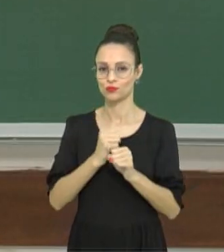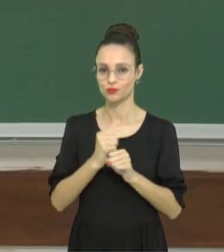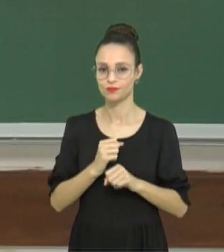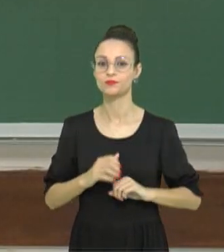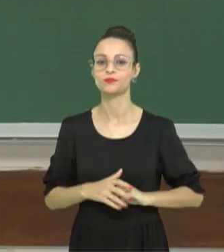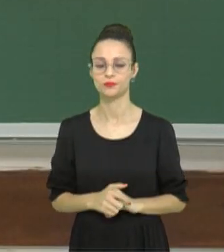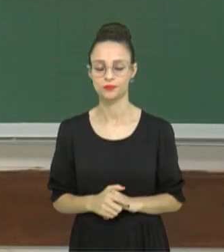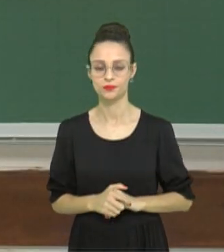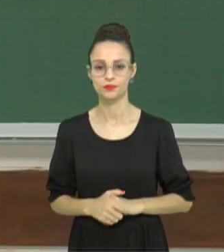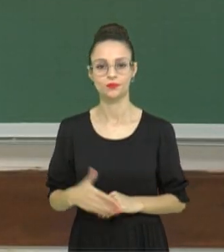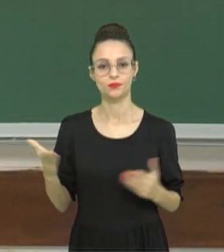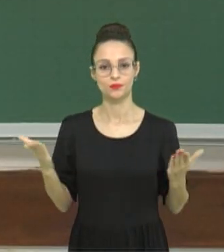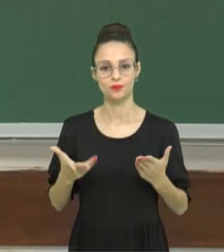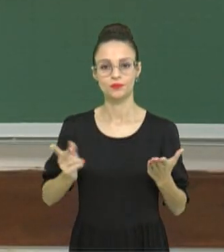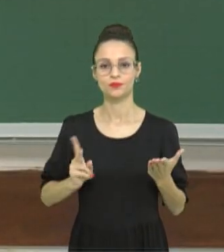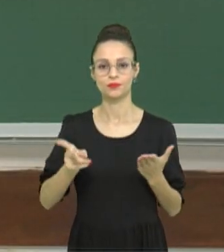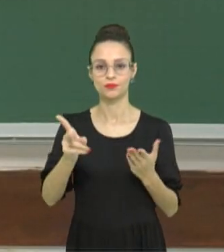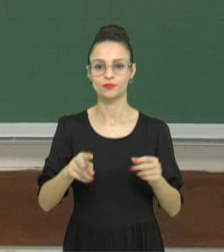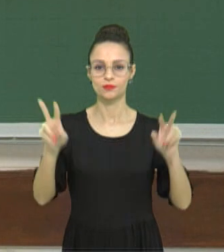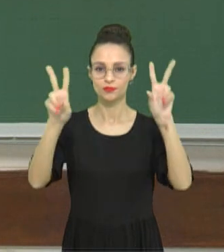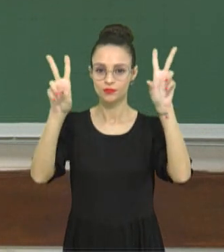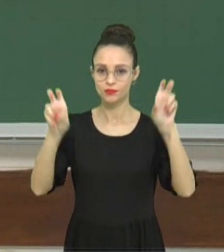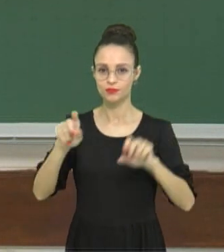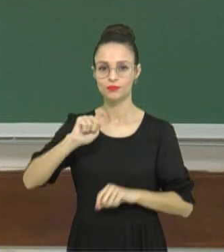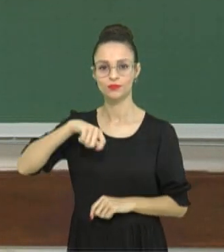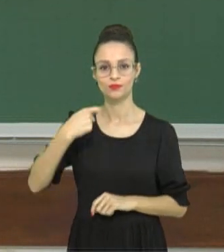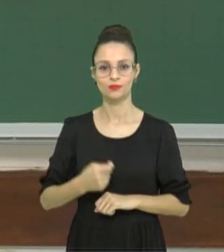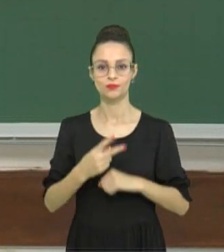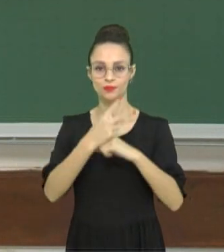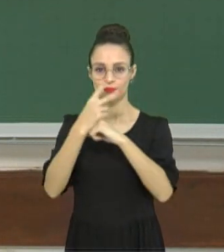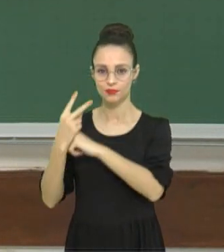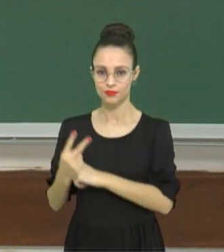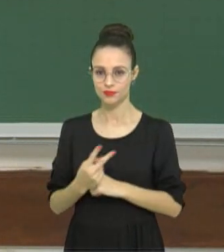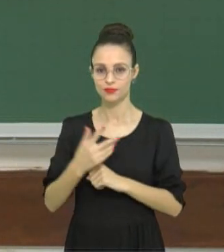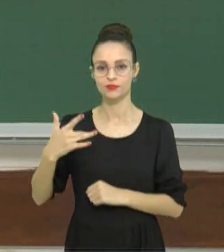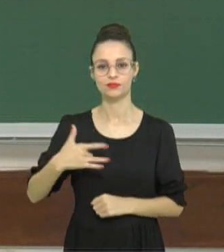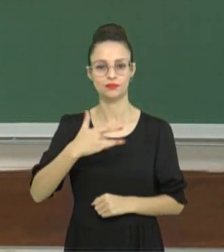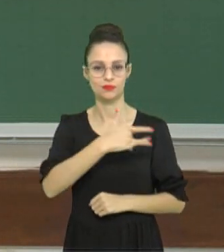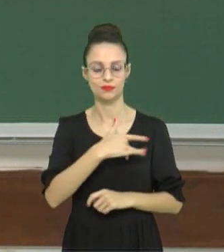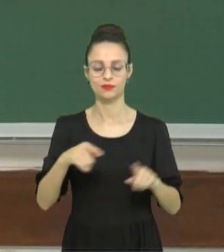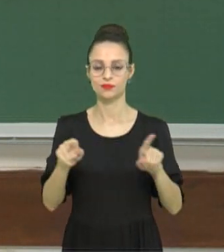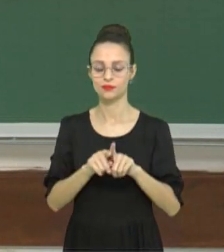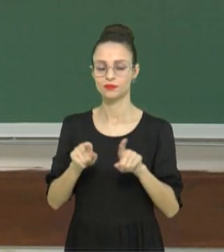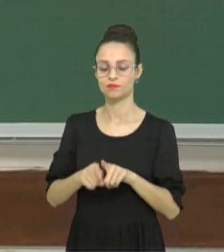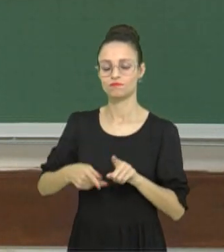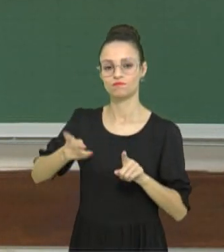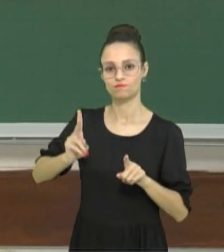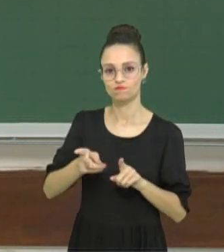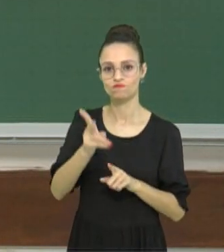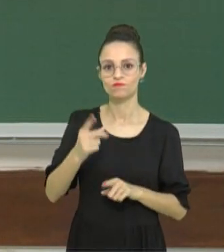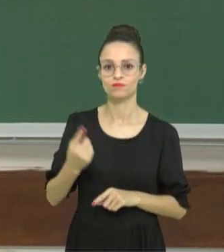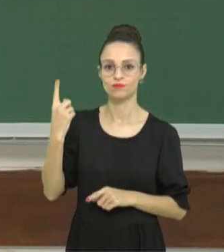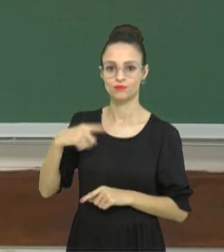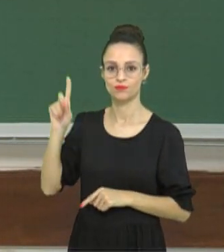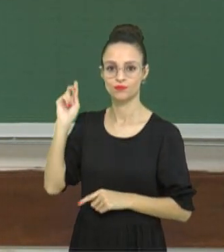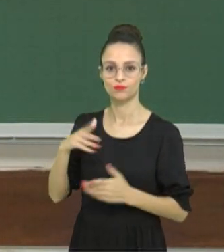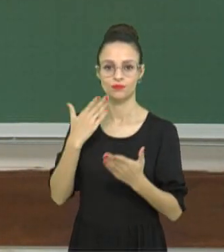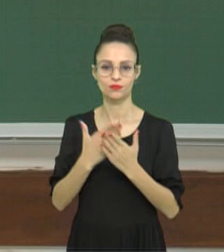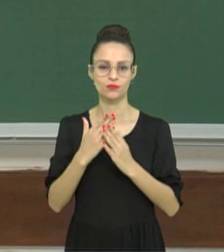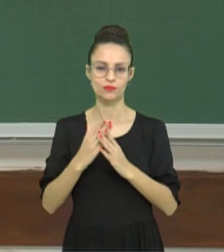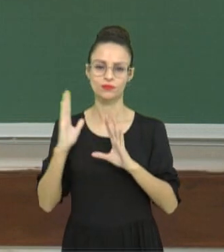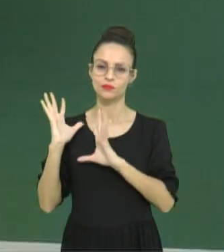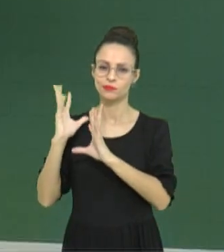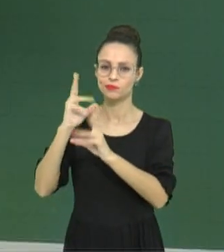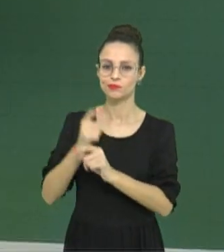vamos continuar falando nessa aula sobre os cuidados com a saúde, dando continuidade na aula anterior, Então vamos fazer uma retomada